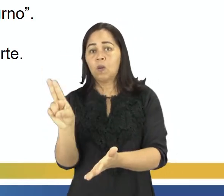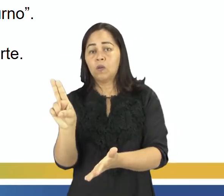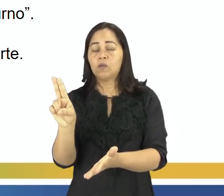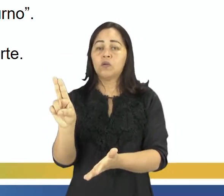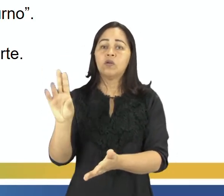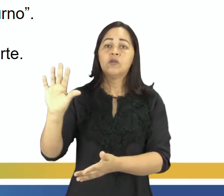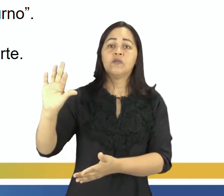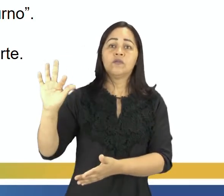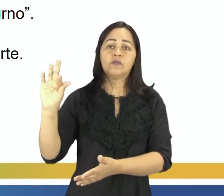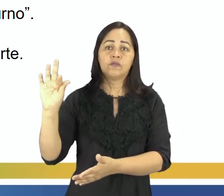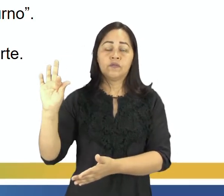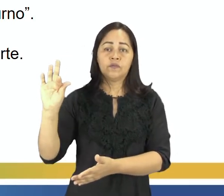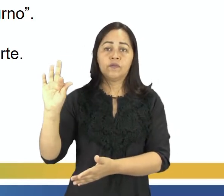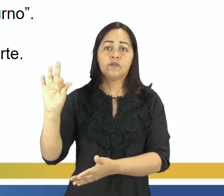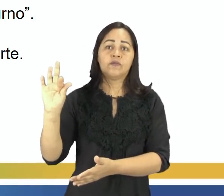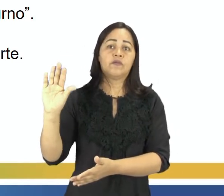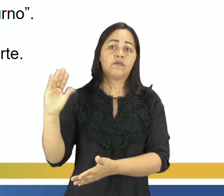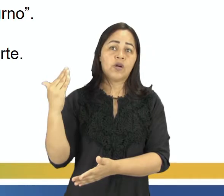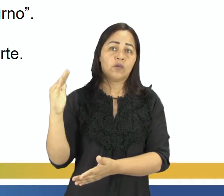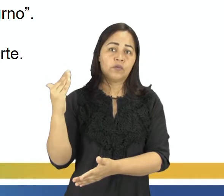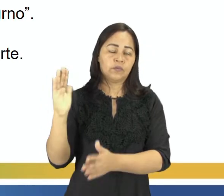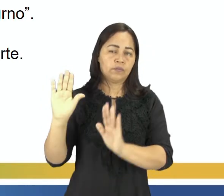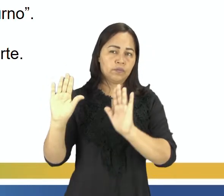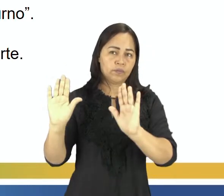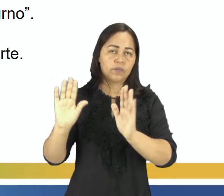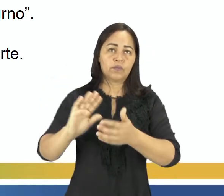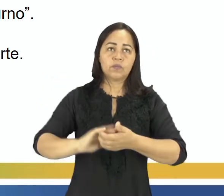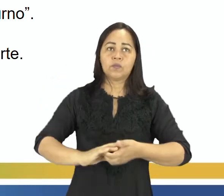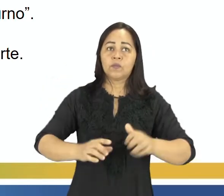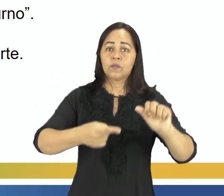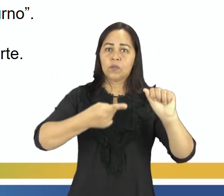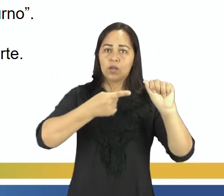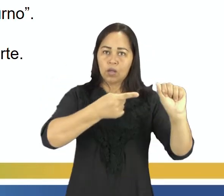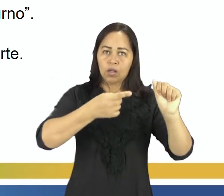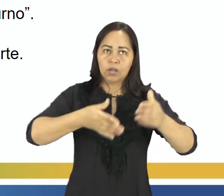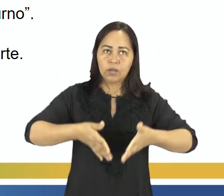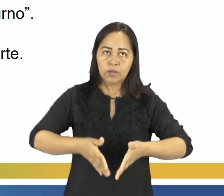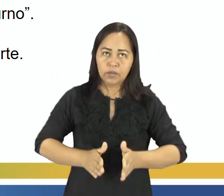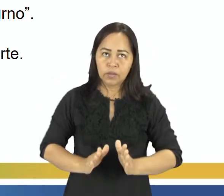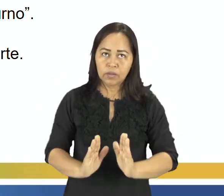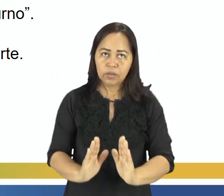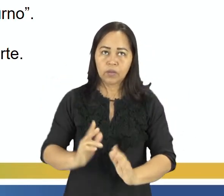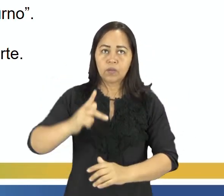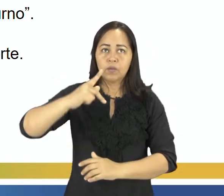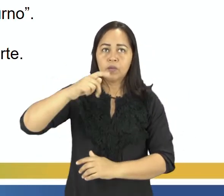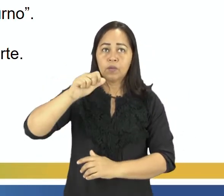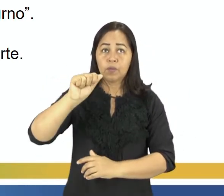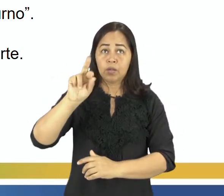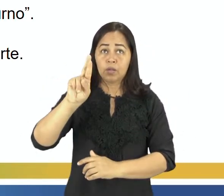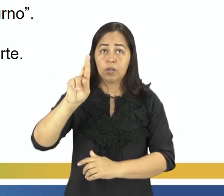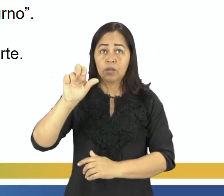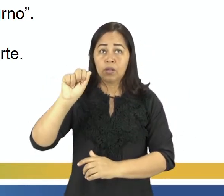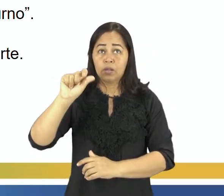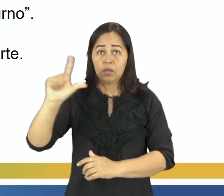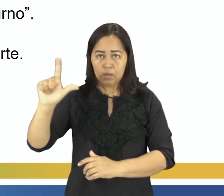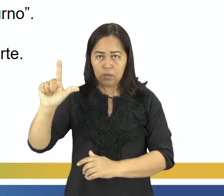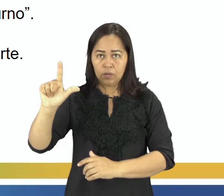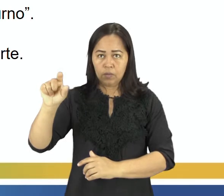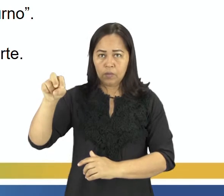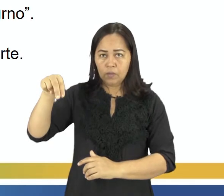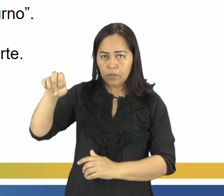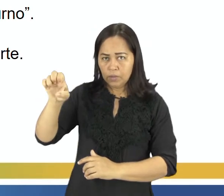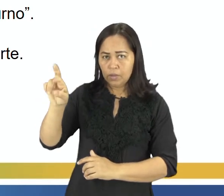Neruda. Letra A diz o seguinte: nasceu na cidade de Parral, no Chile, em